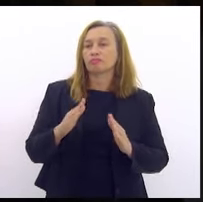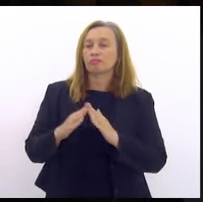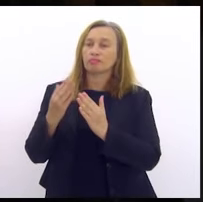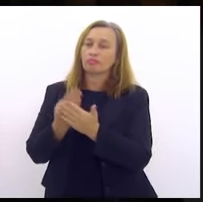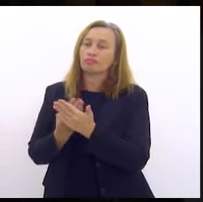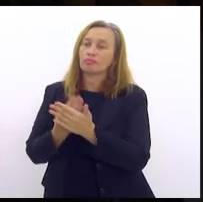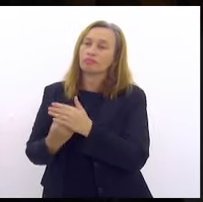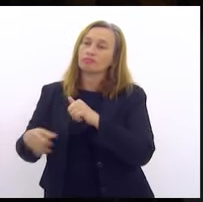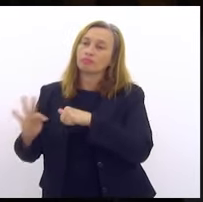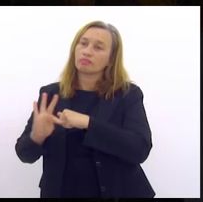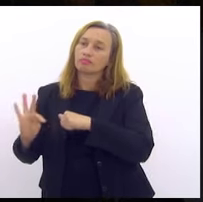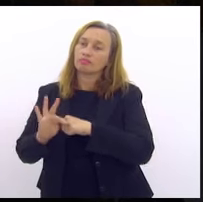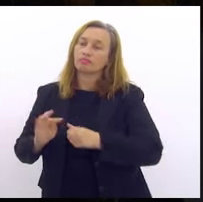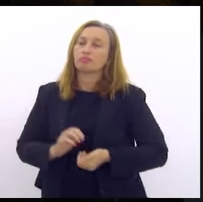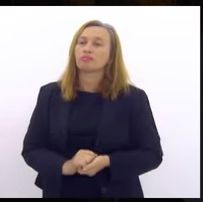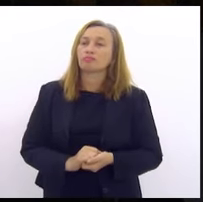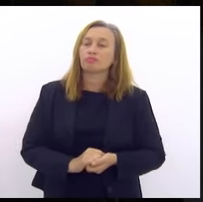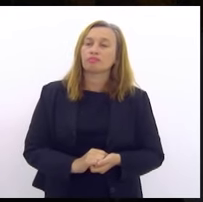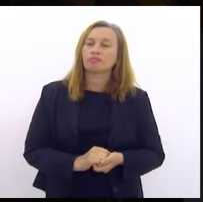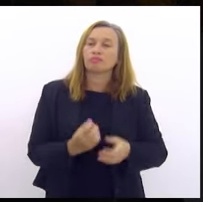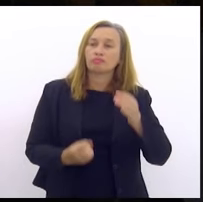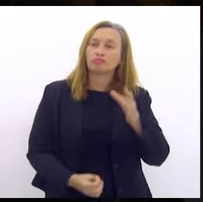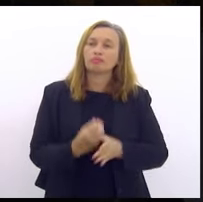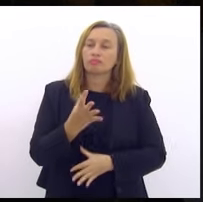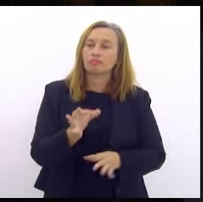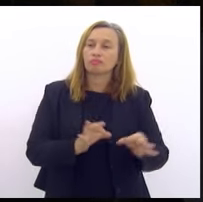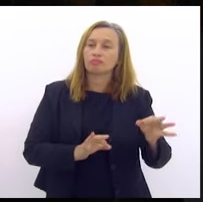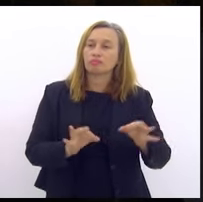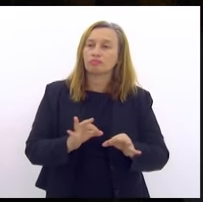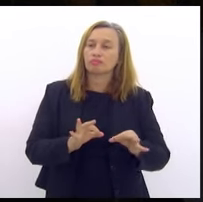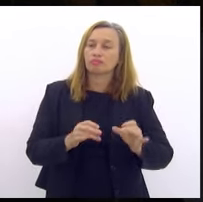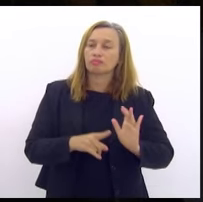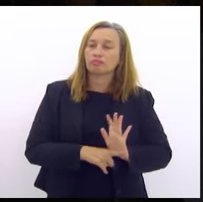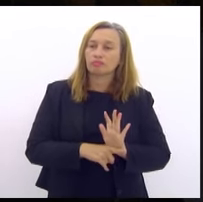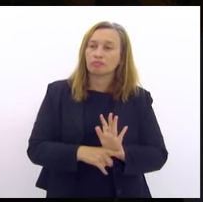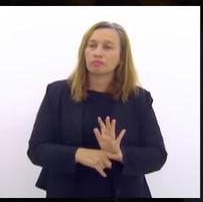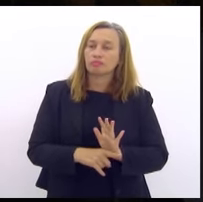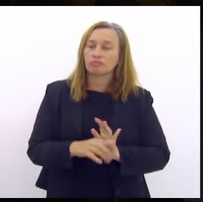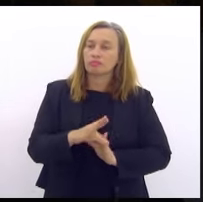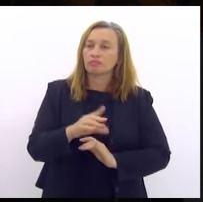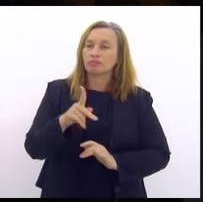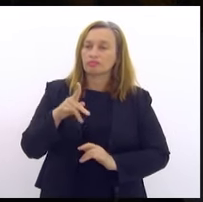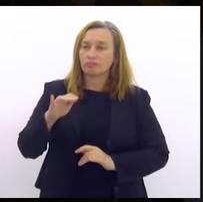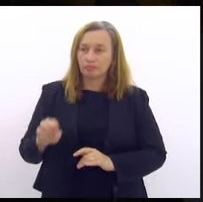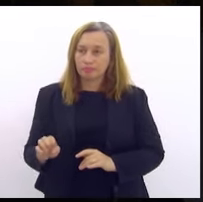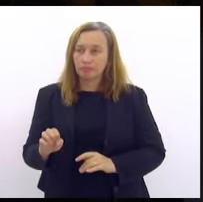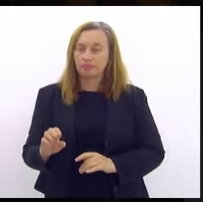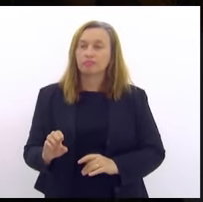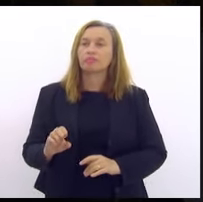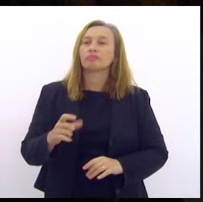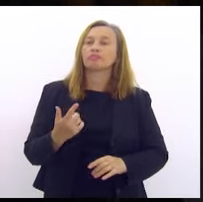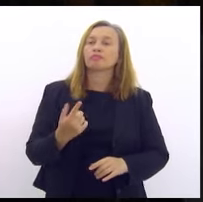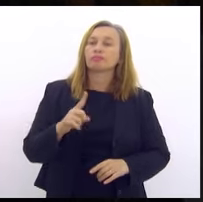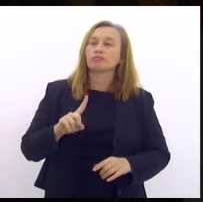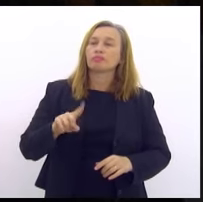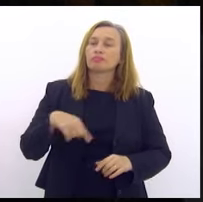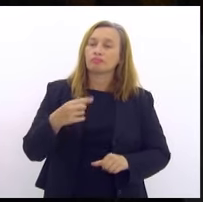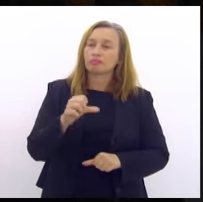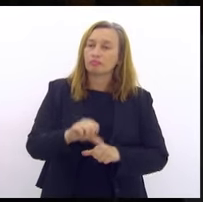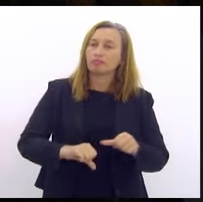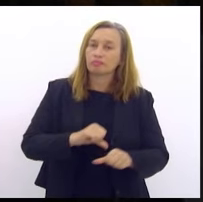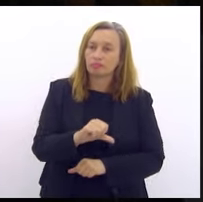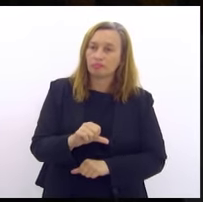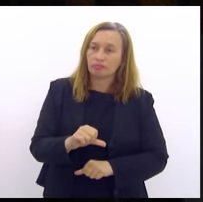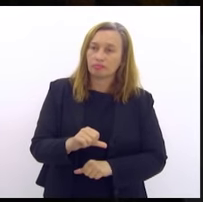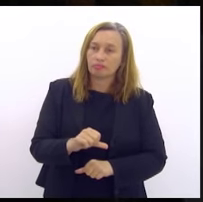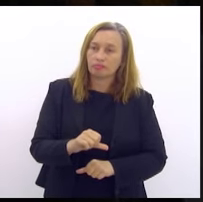criada junto com o projeto de desenvolvimento dos CIEPs, que foi depois transformada e deu origem